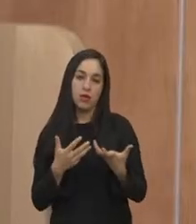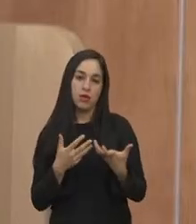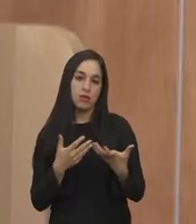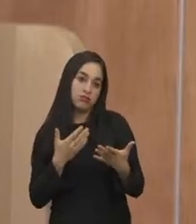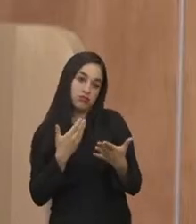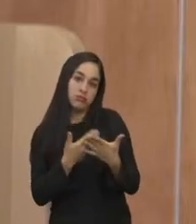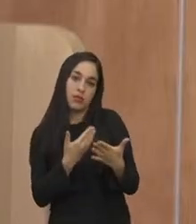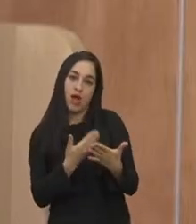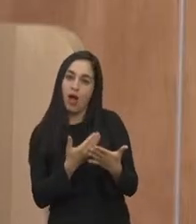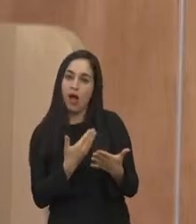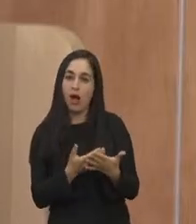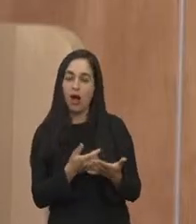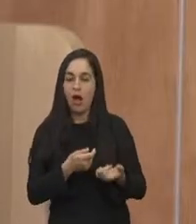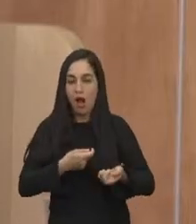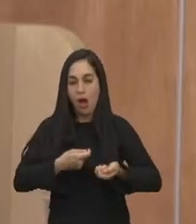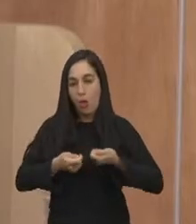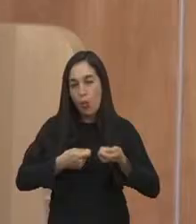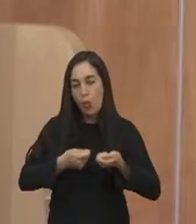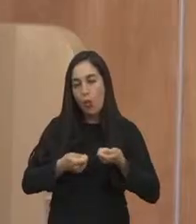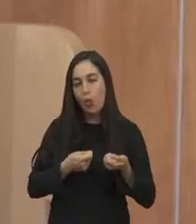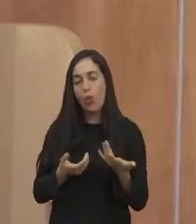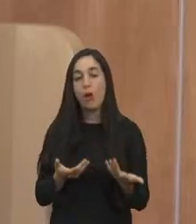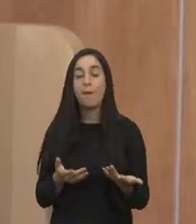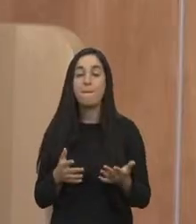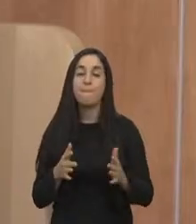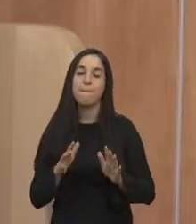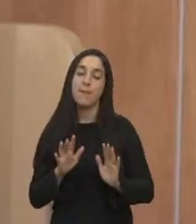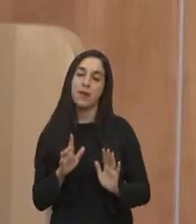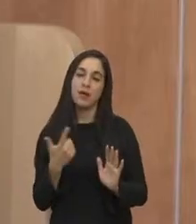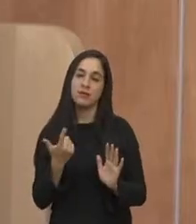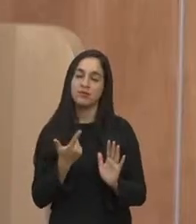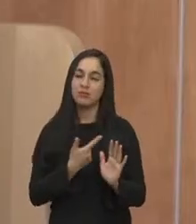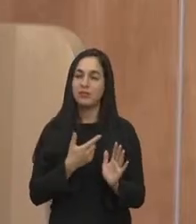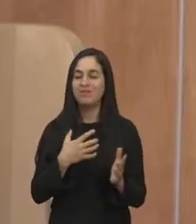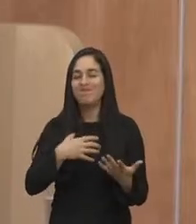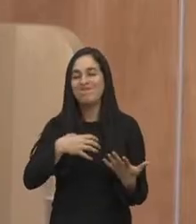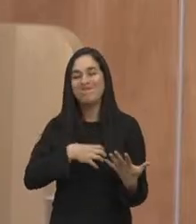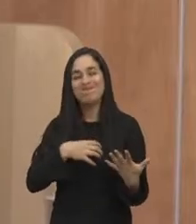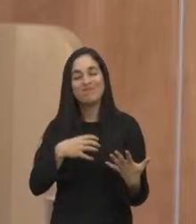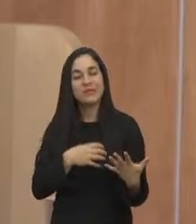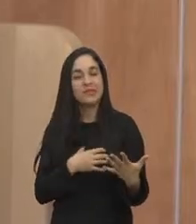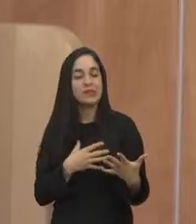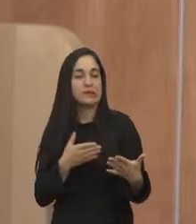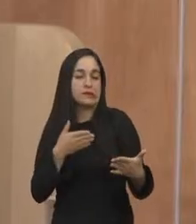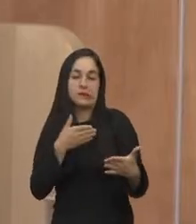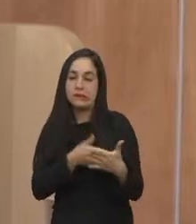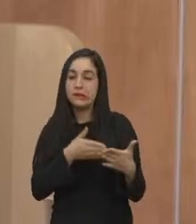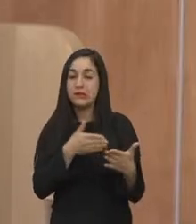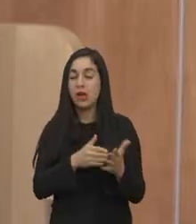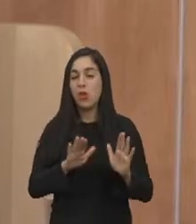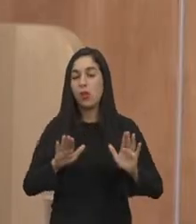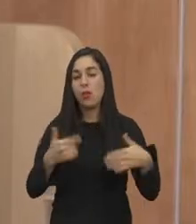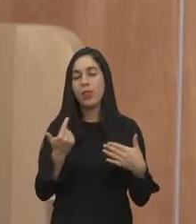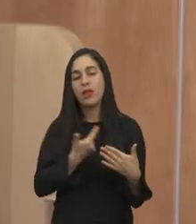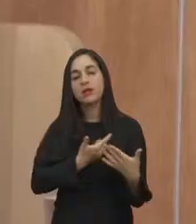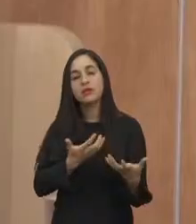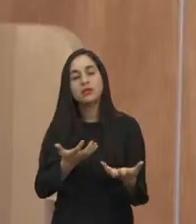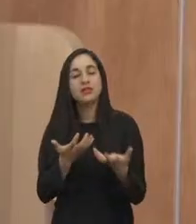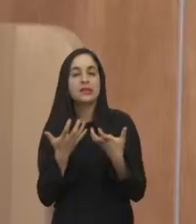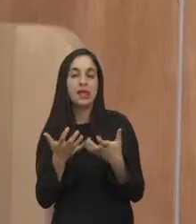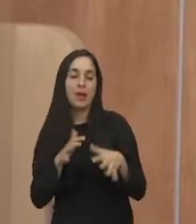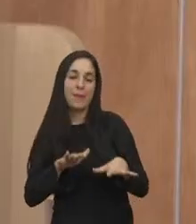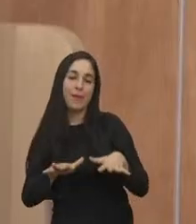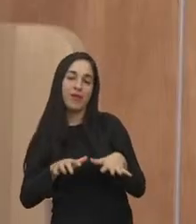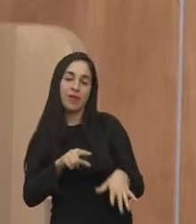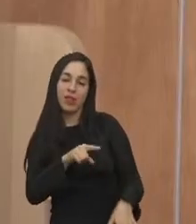economia, mas o nosso sistema, o nosso modelo trava quando a gente quer fazer algum tipo de movimento